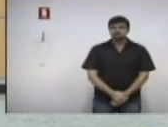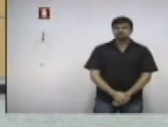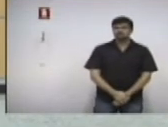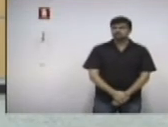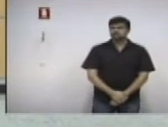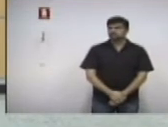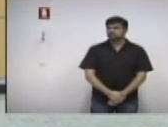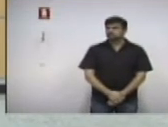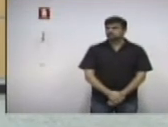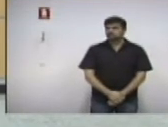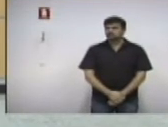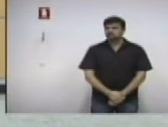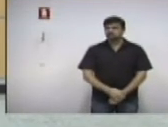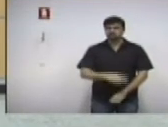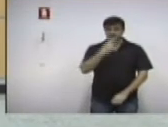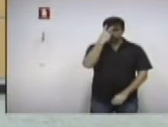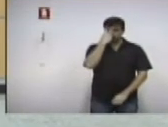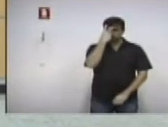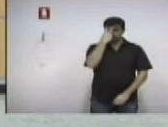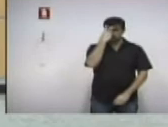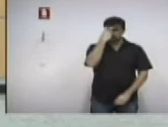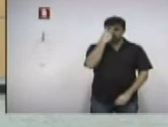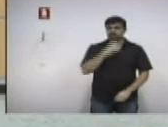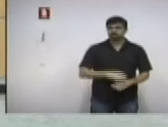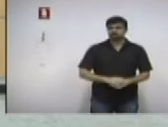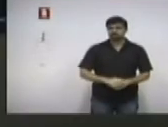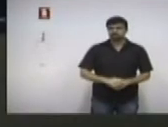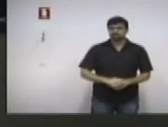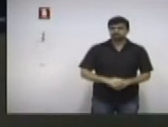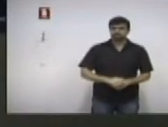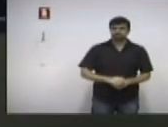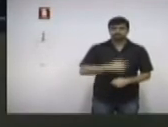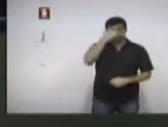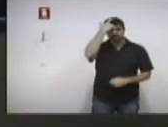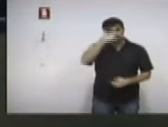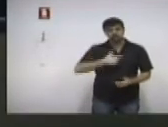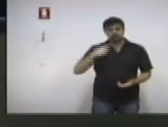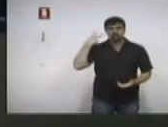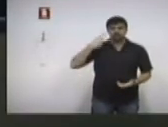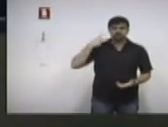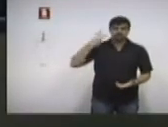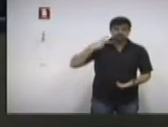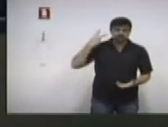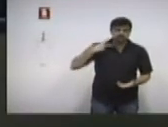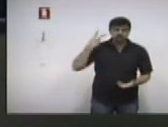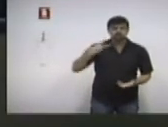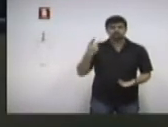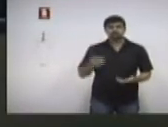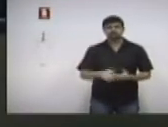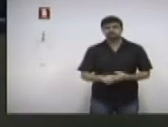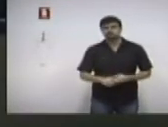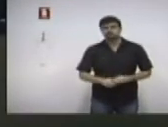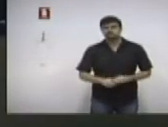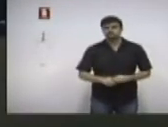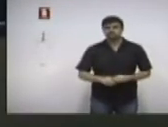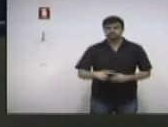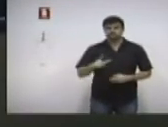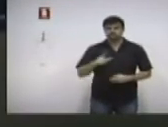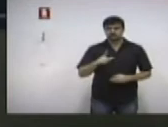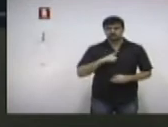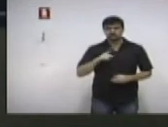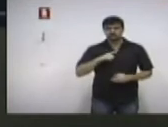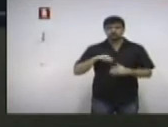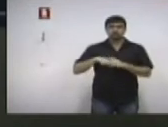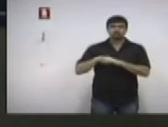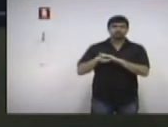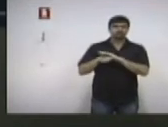para como como eu sou um dos vereadores que tenham